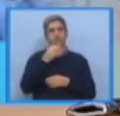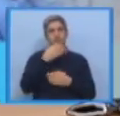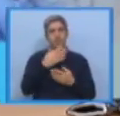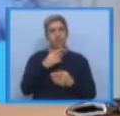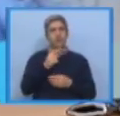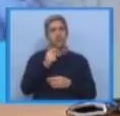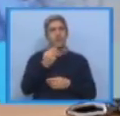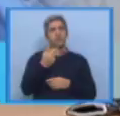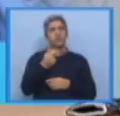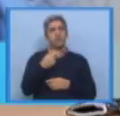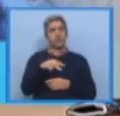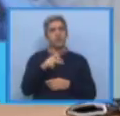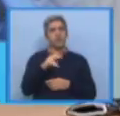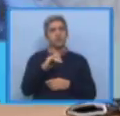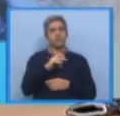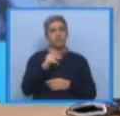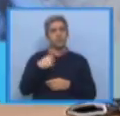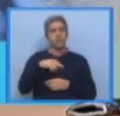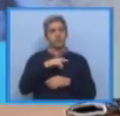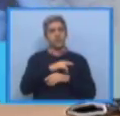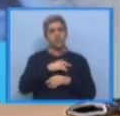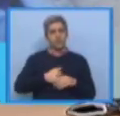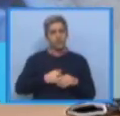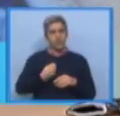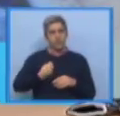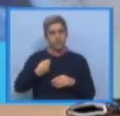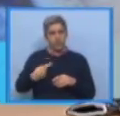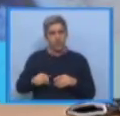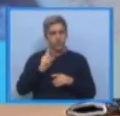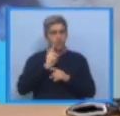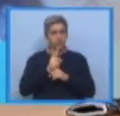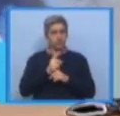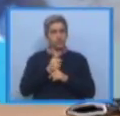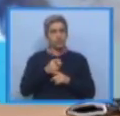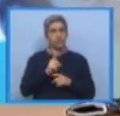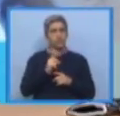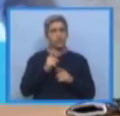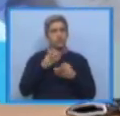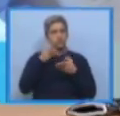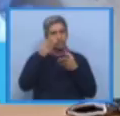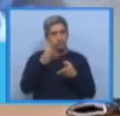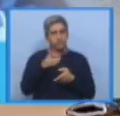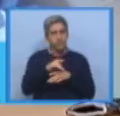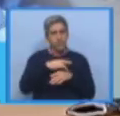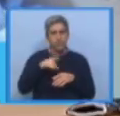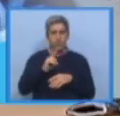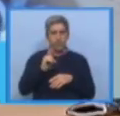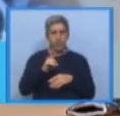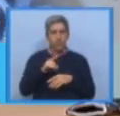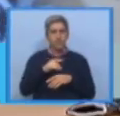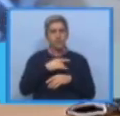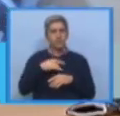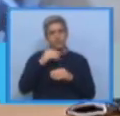agora da eutanásia, também é um dos temas que a nós, médicos católicos, nos preocupa, porque, de facto, essa não é a vocação do médico. O médico